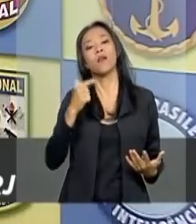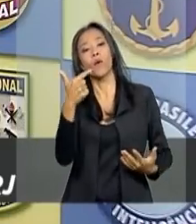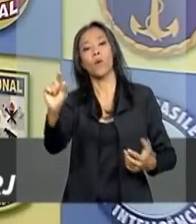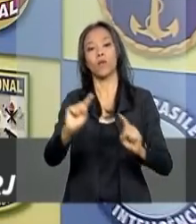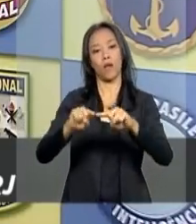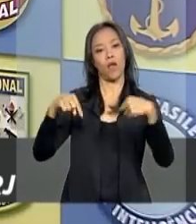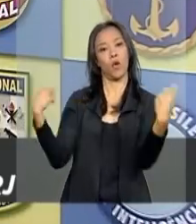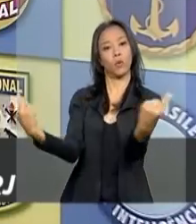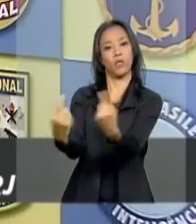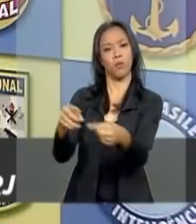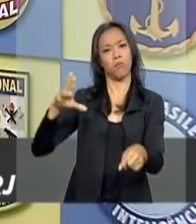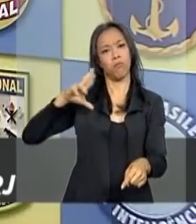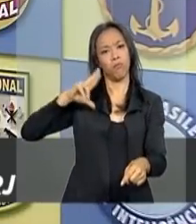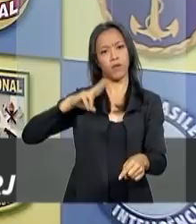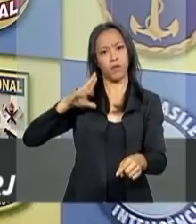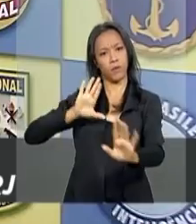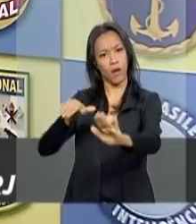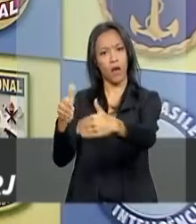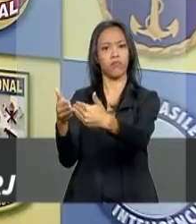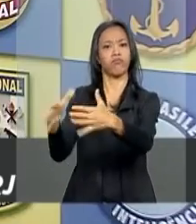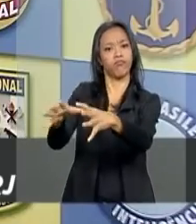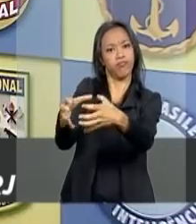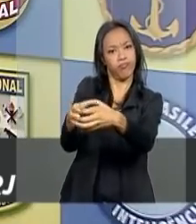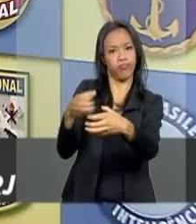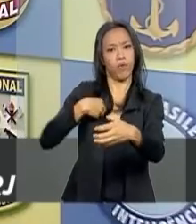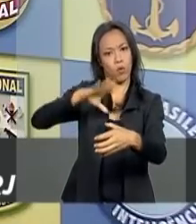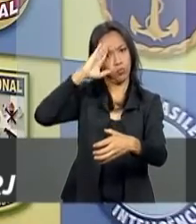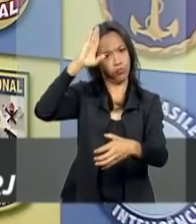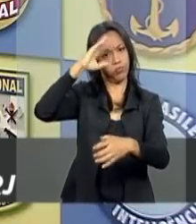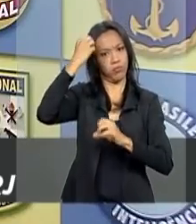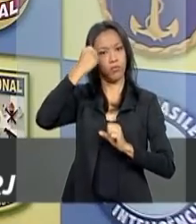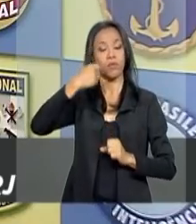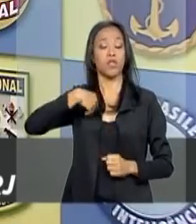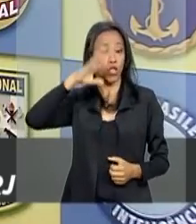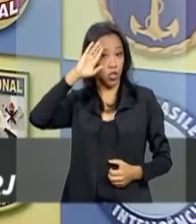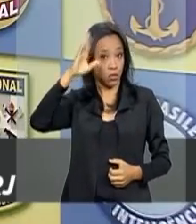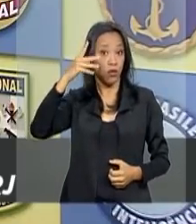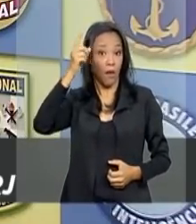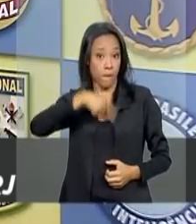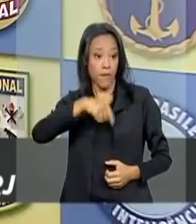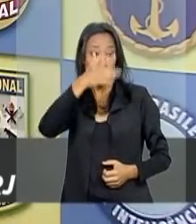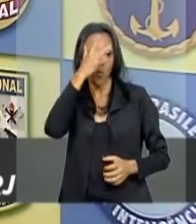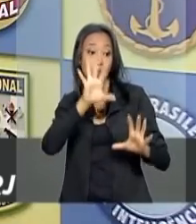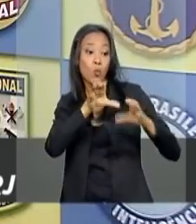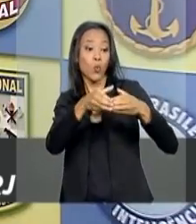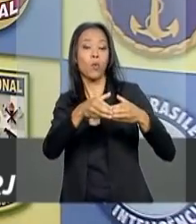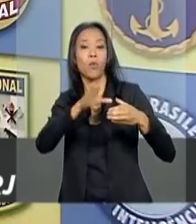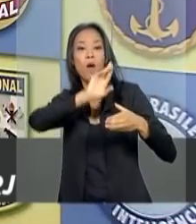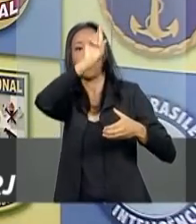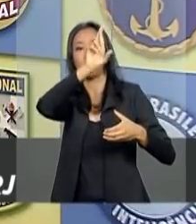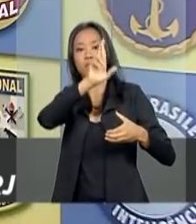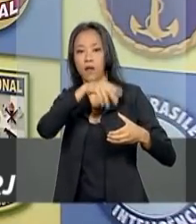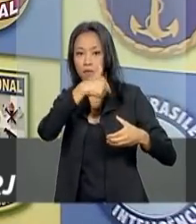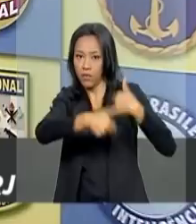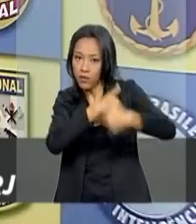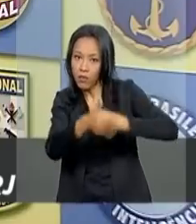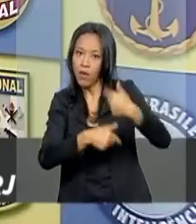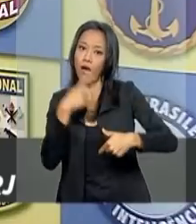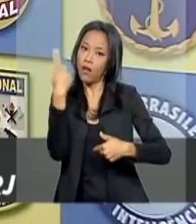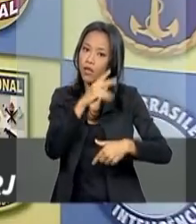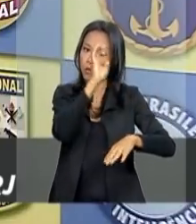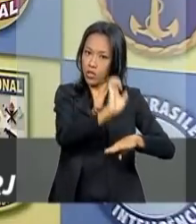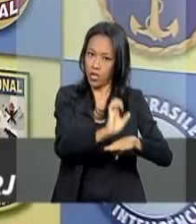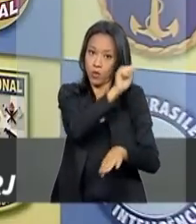a portas fechadas com o general braga neto ea equipe responsável pelas ações federais aqui no rio de janeiro a